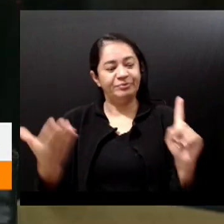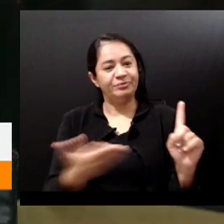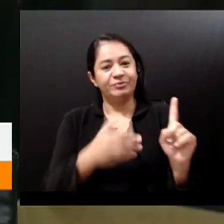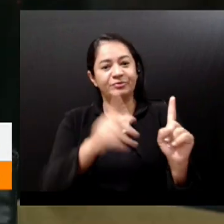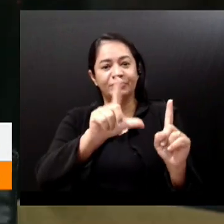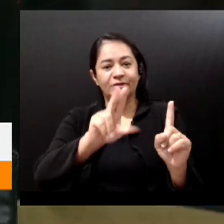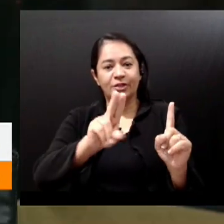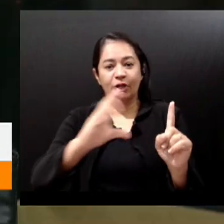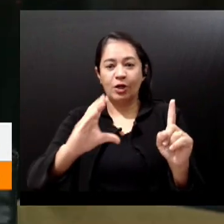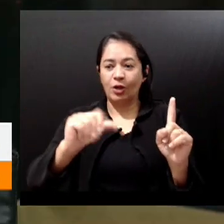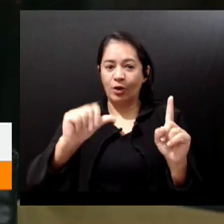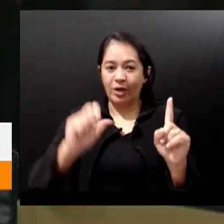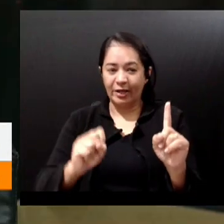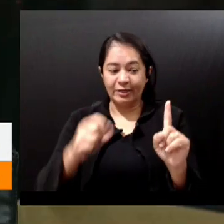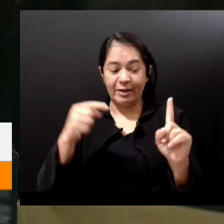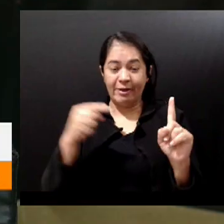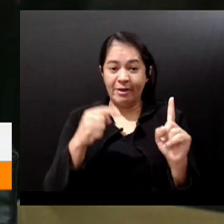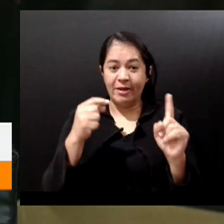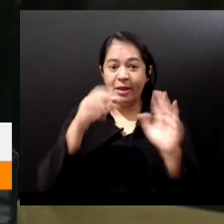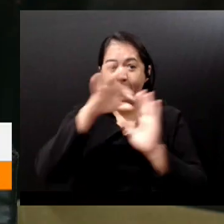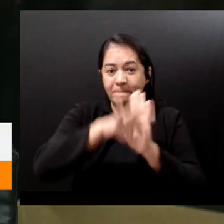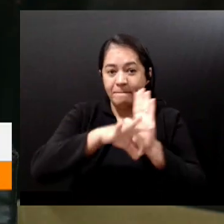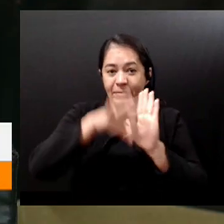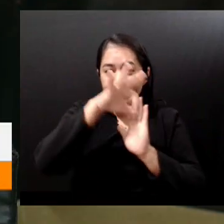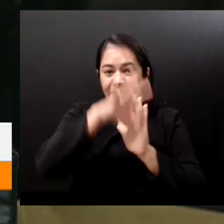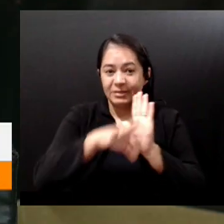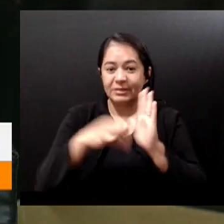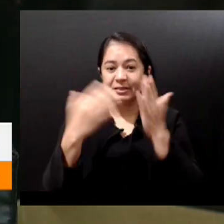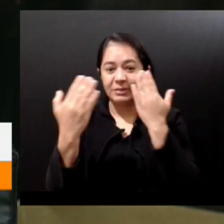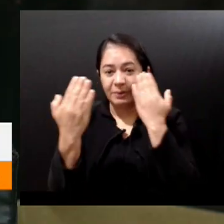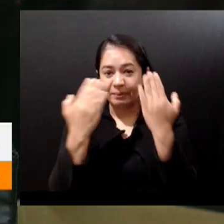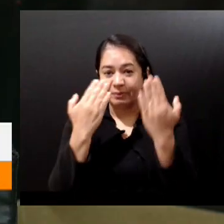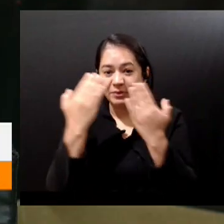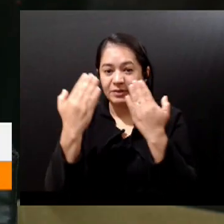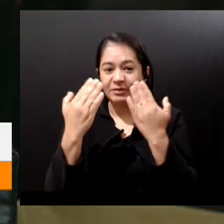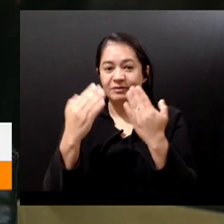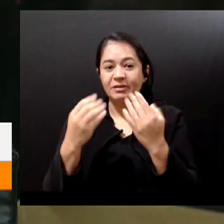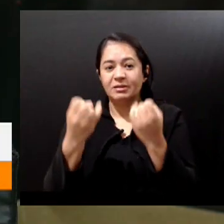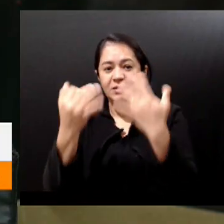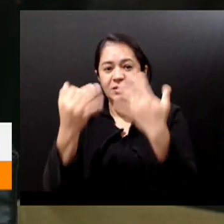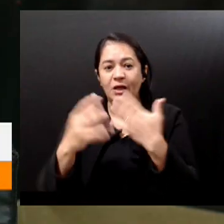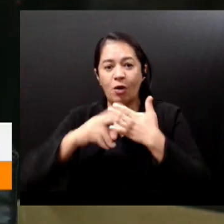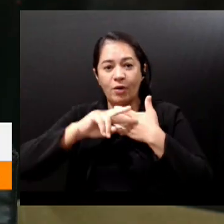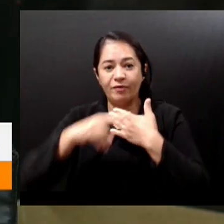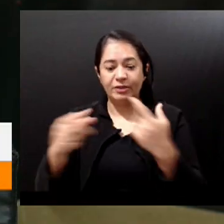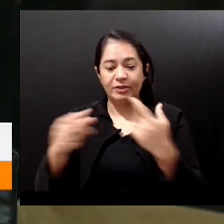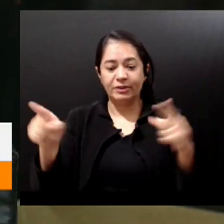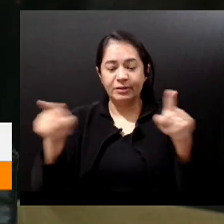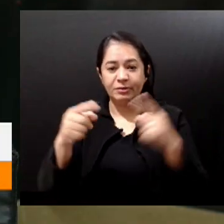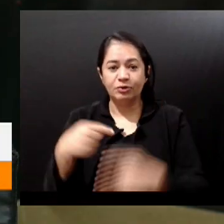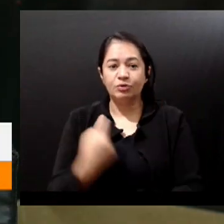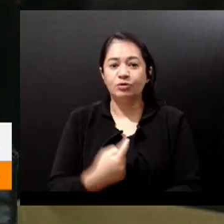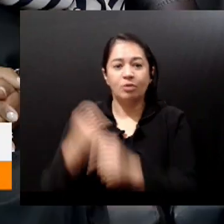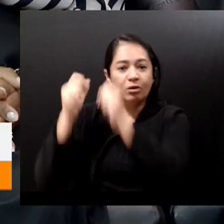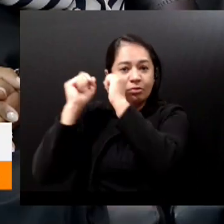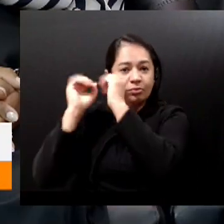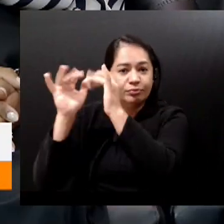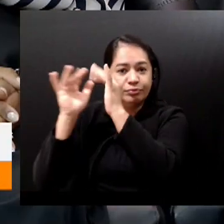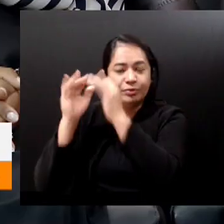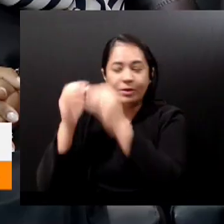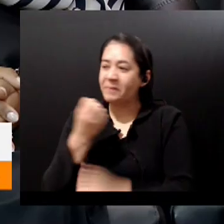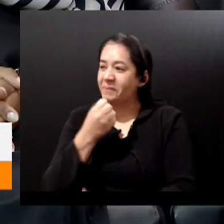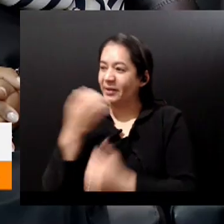e psicanalista, vai falar sobre os efeitos da música no nosso cérebro e também na nossa produtividade. Seja muito bem-vindo, bom